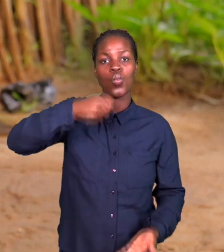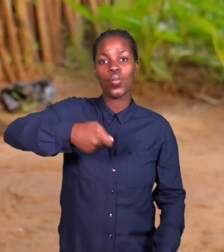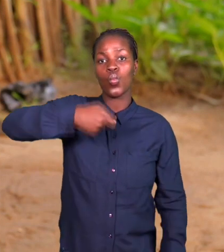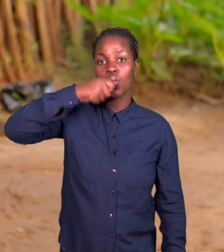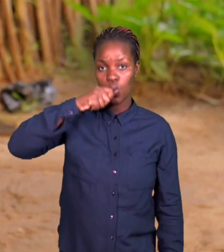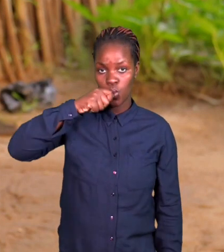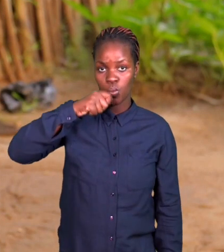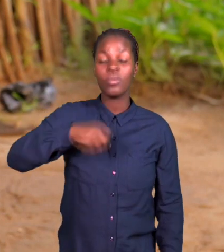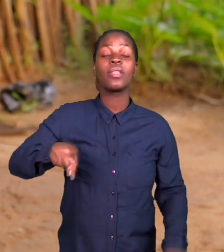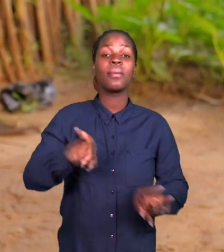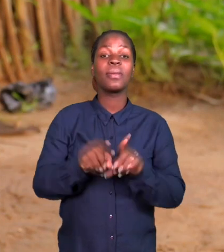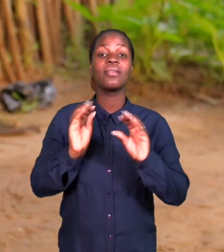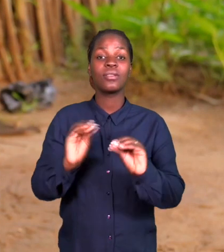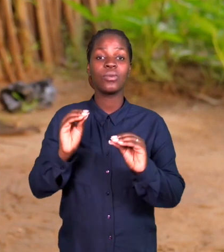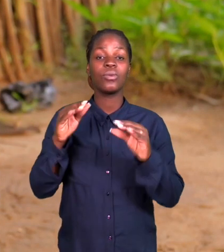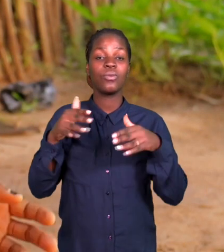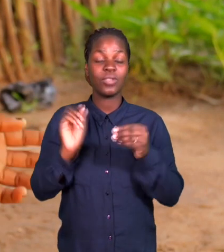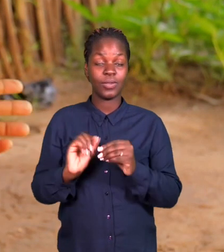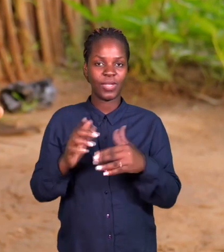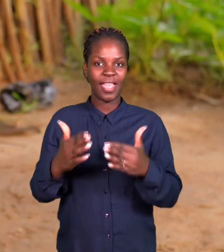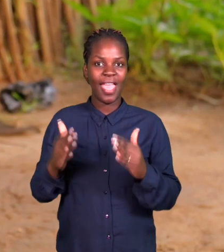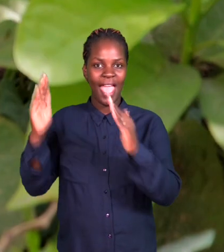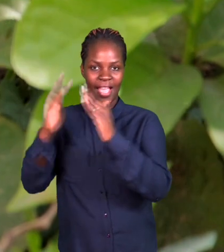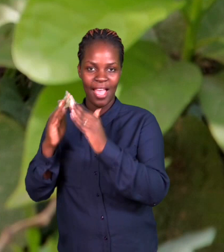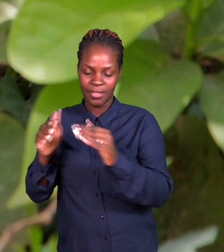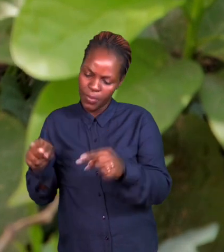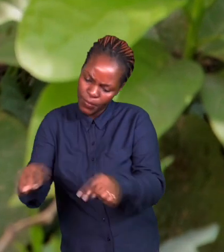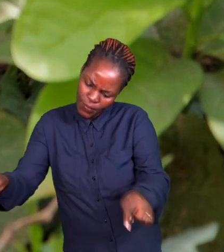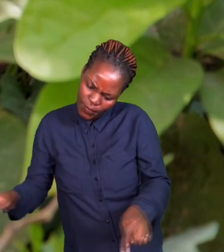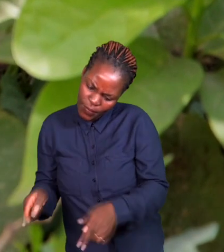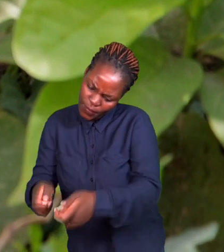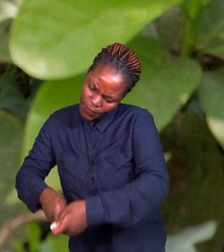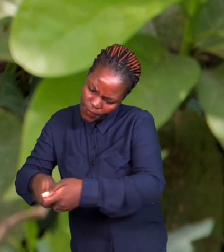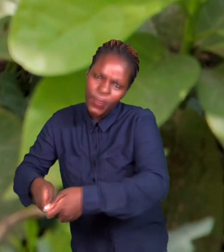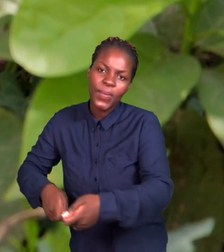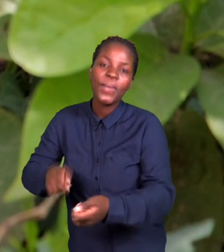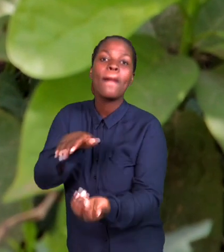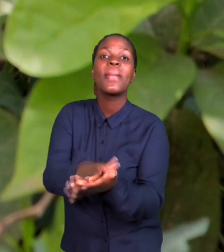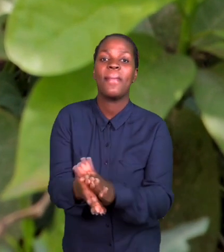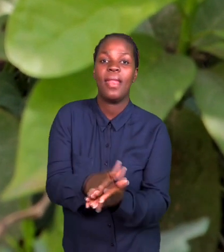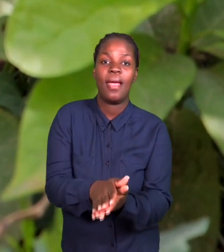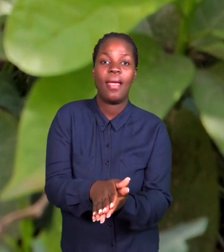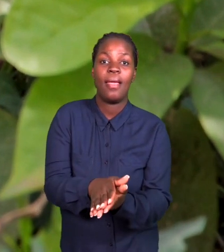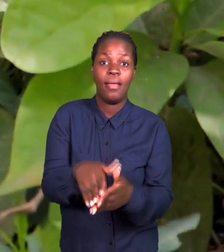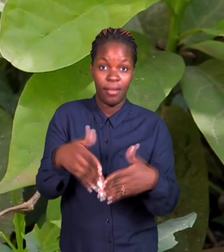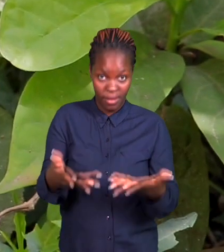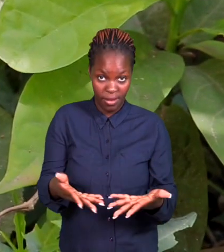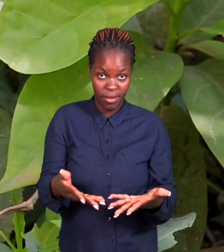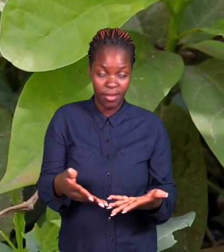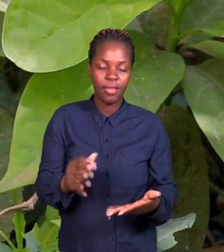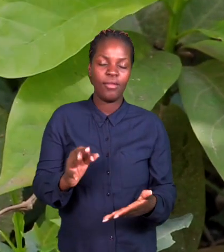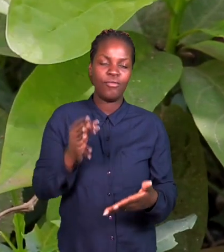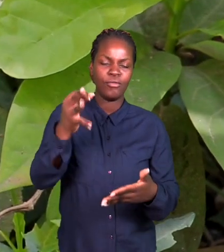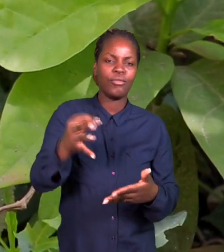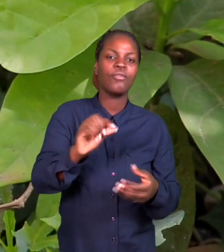de batata doce e me ensinou a ter horta caseira para aproveitar, juntar com a minha, com a